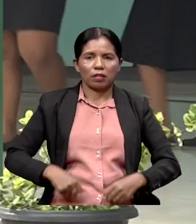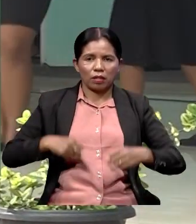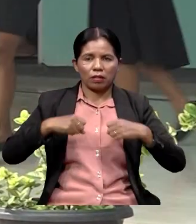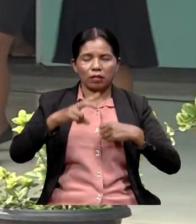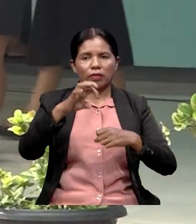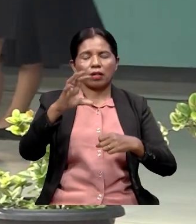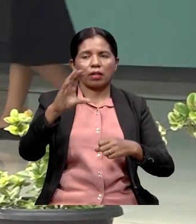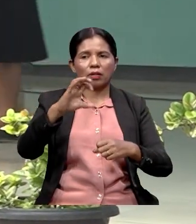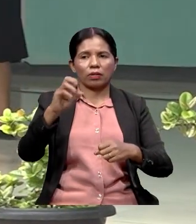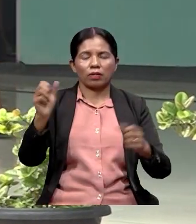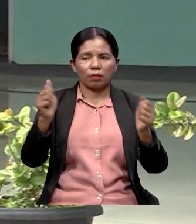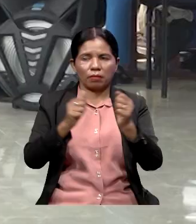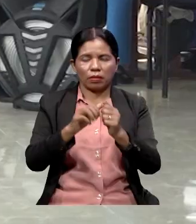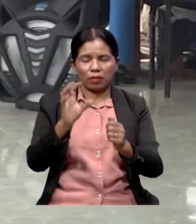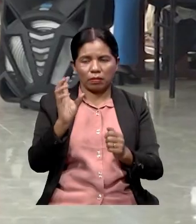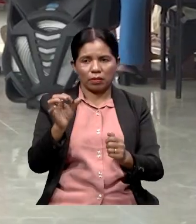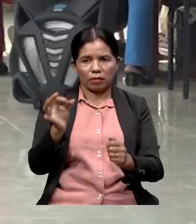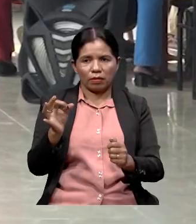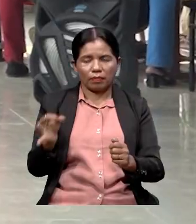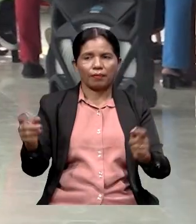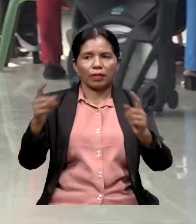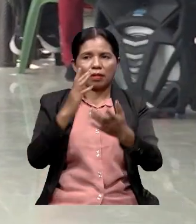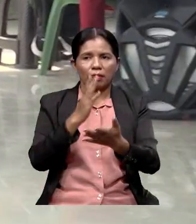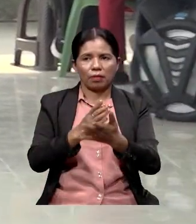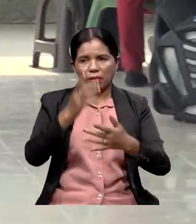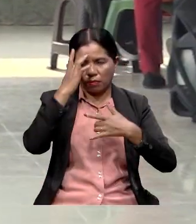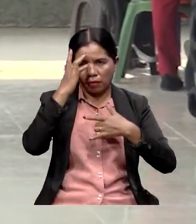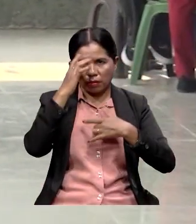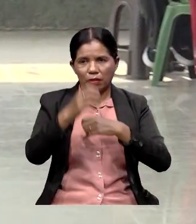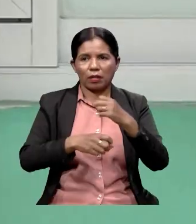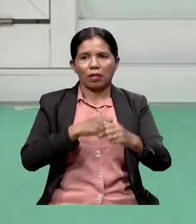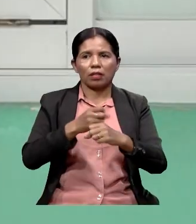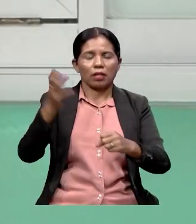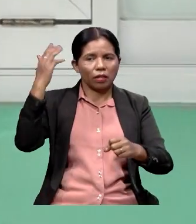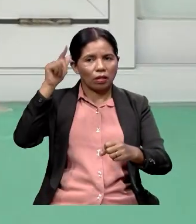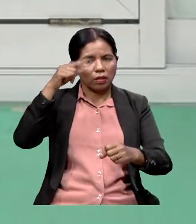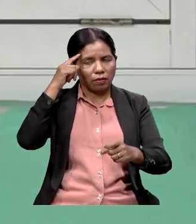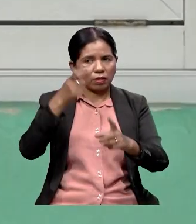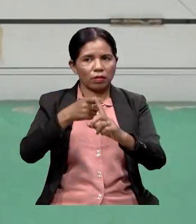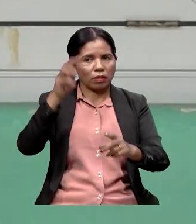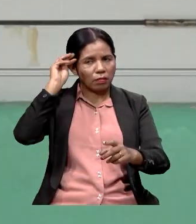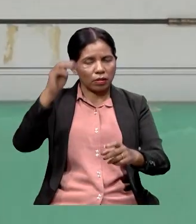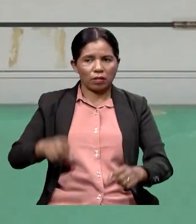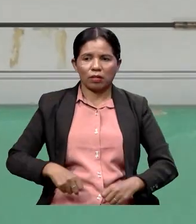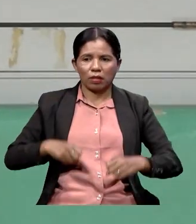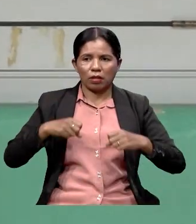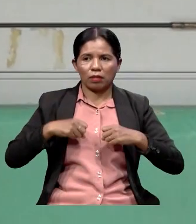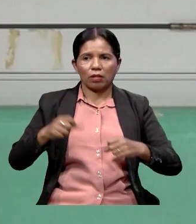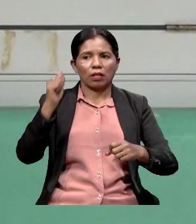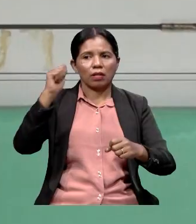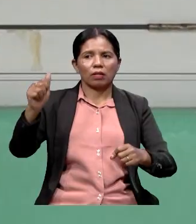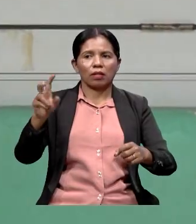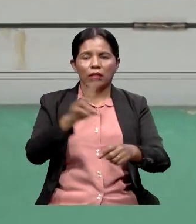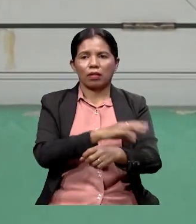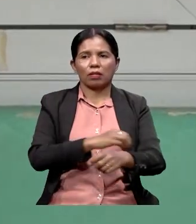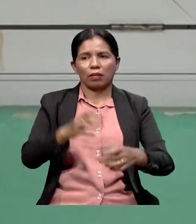a mutuk cianulo, atu prevene vírus cancro cervix ne, e a tinancotuk governo lihusi Ministério de Saúde, halo campanha vacinação